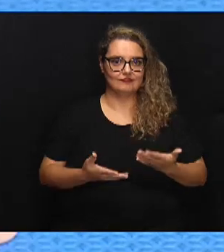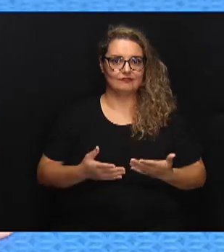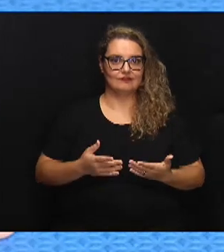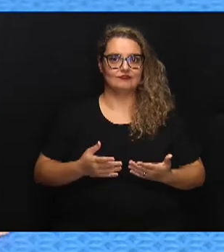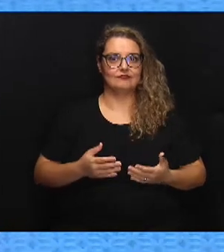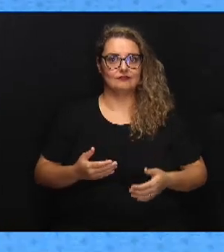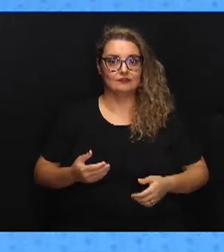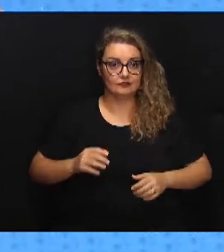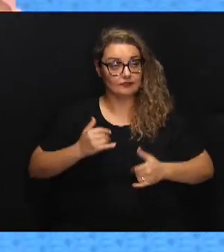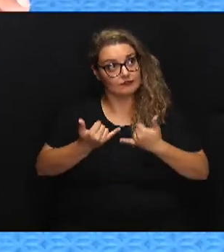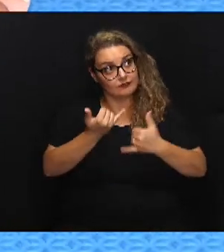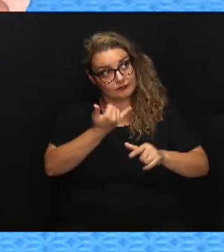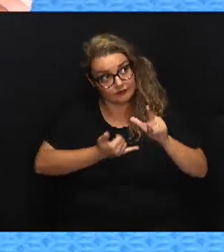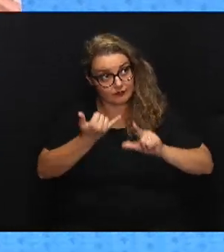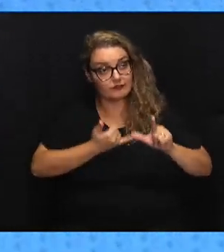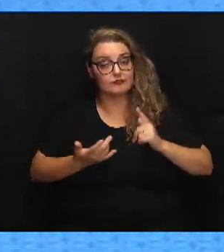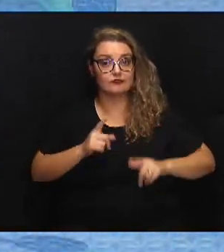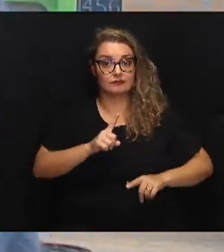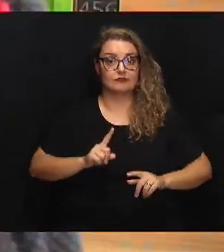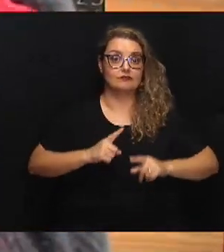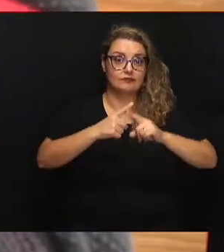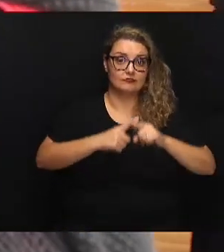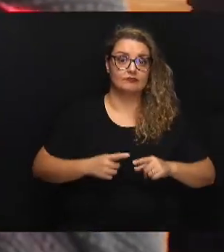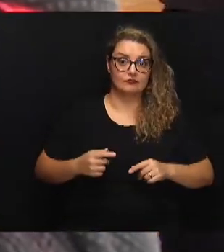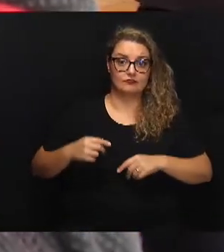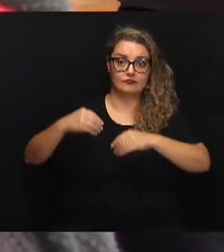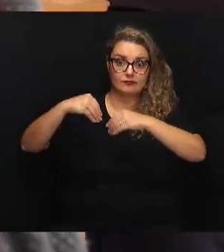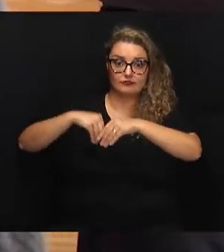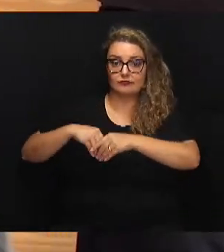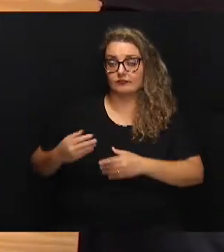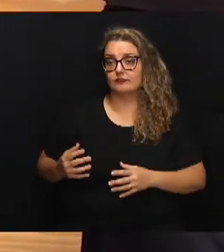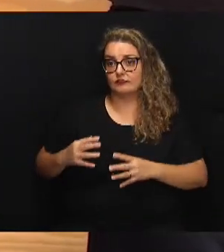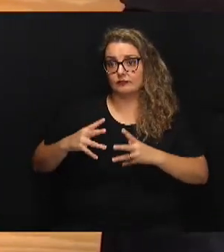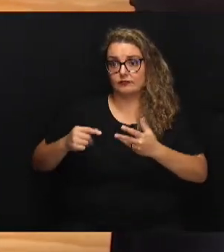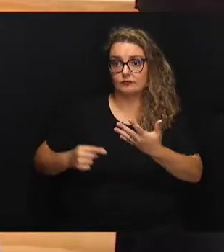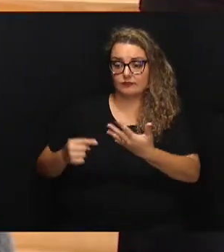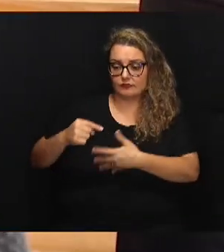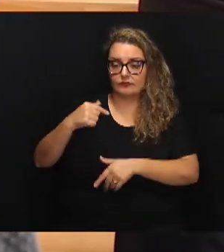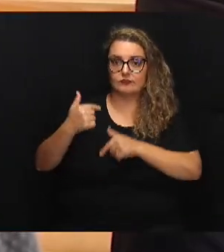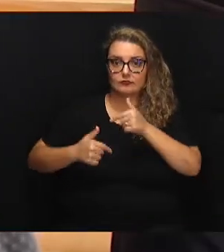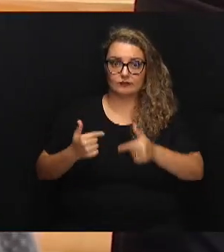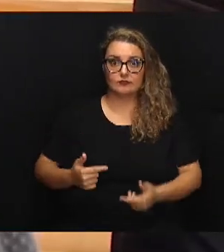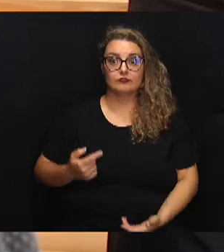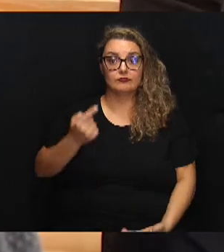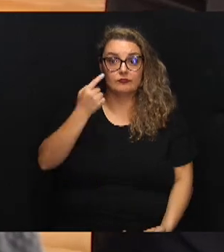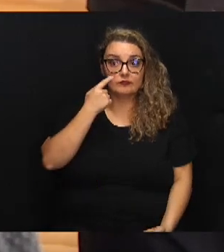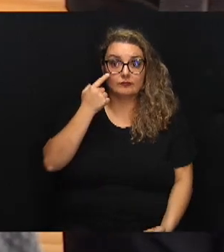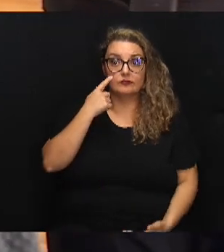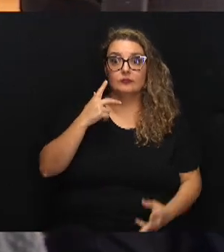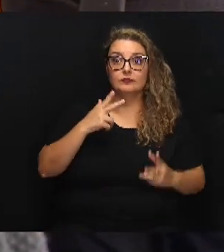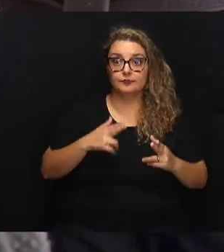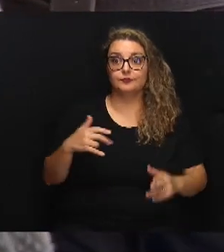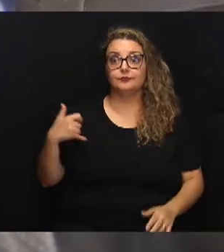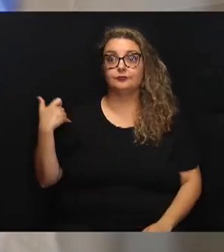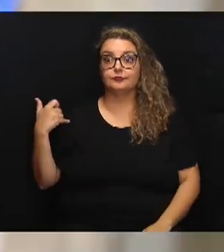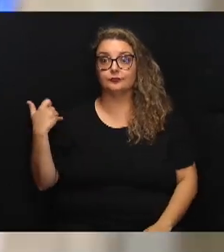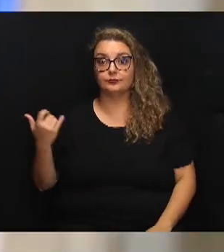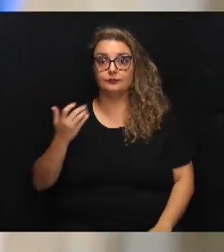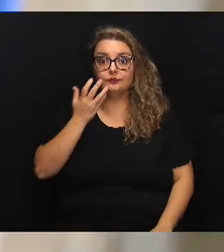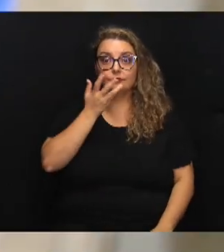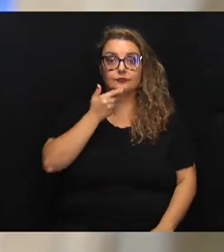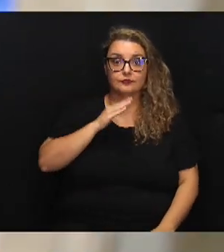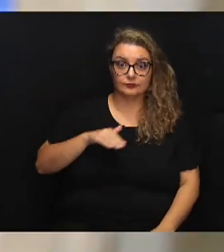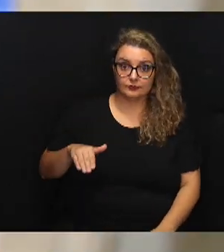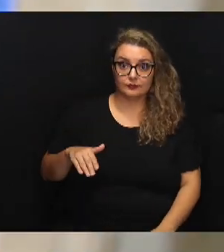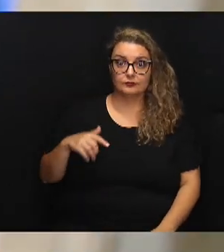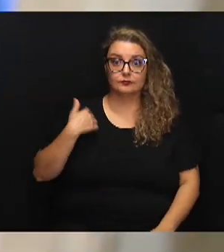gente tem todos os eixos, né, dentro do esporte que a gente trabalha. Então eu vejo que assim, de acordo com a idade da criança, a gente